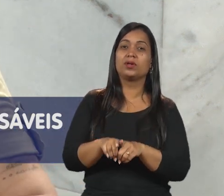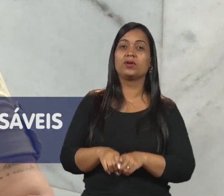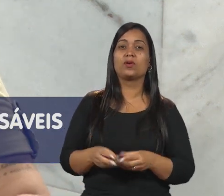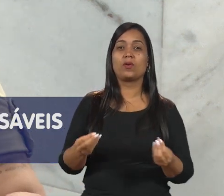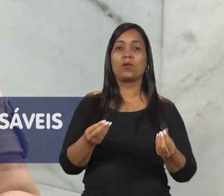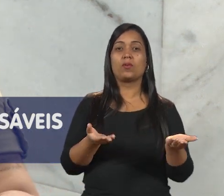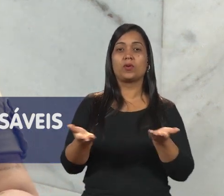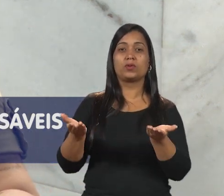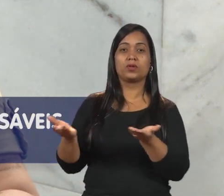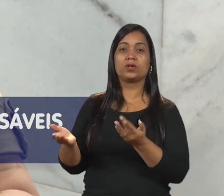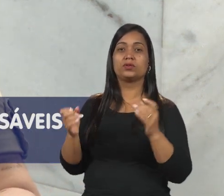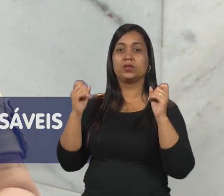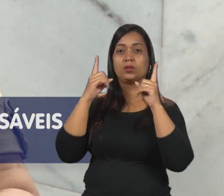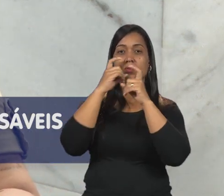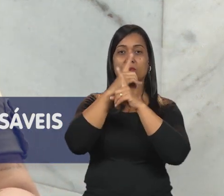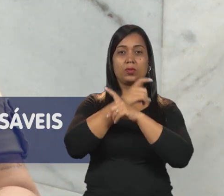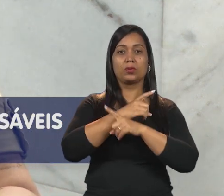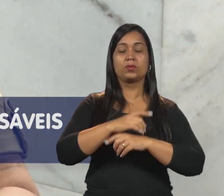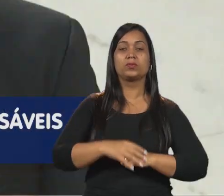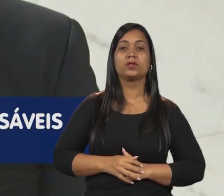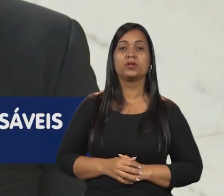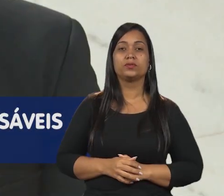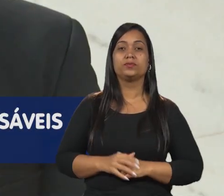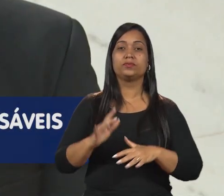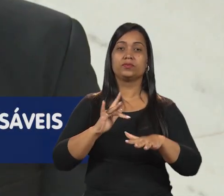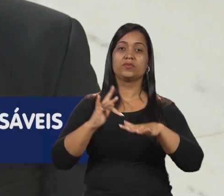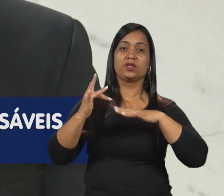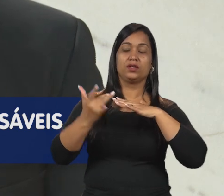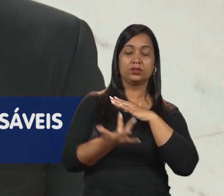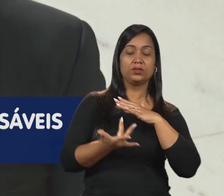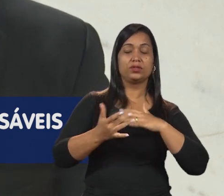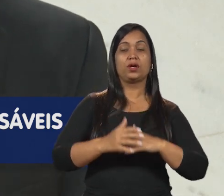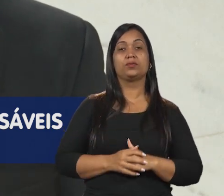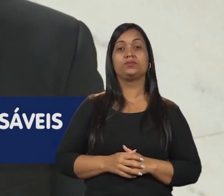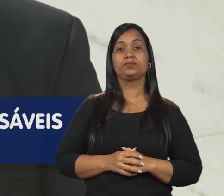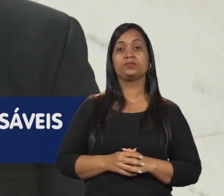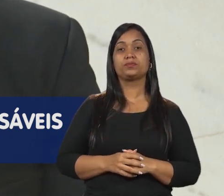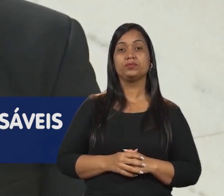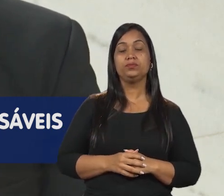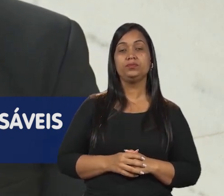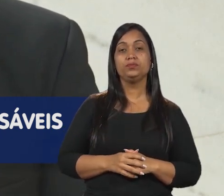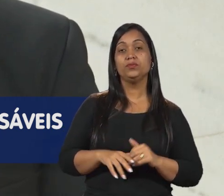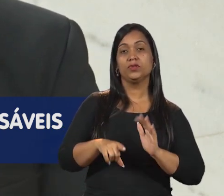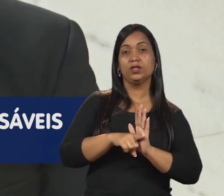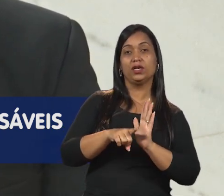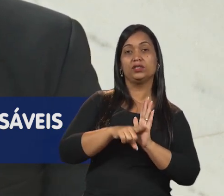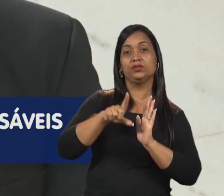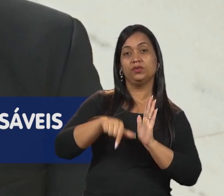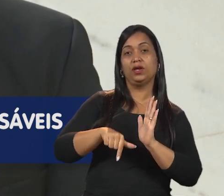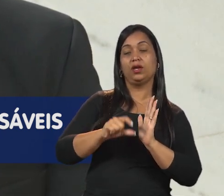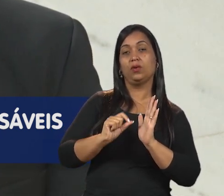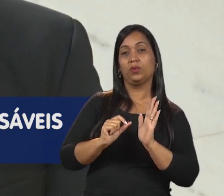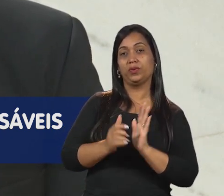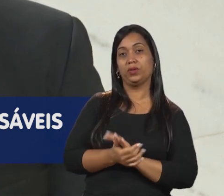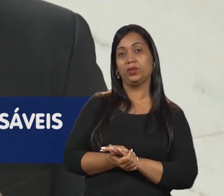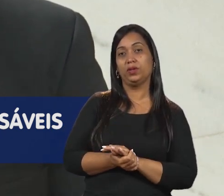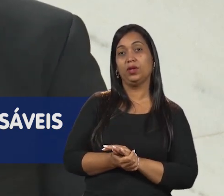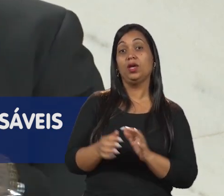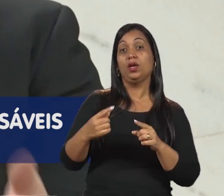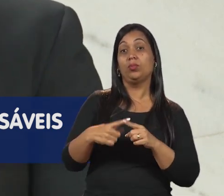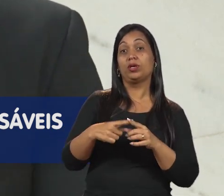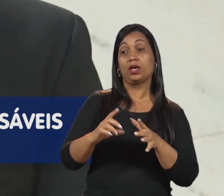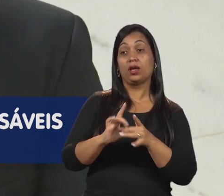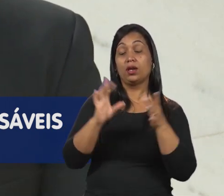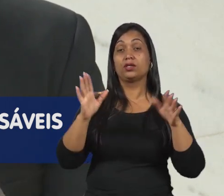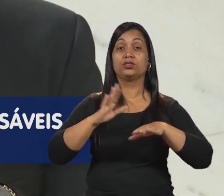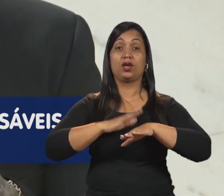trâmite todo. Ele é um Sim. pouco complicado, às vezes. A rede social, o viés negativo, eu sempre falo que foi esse. Porque ela permite